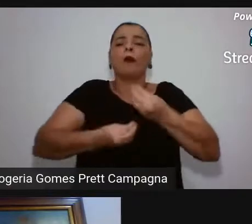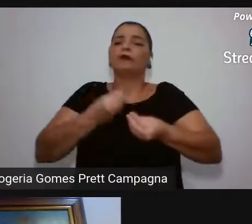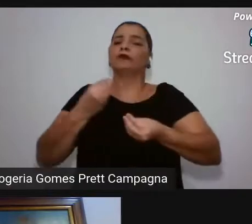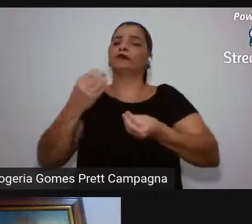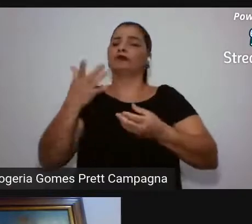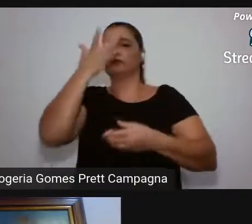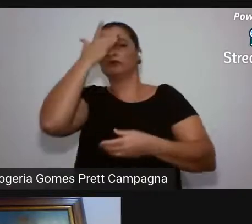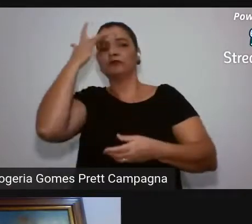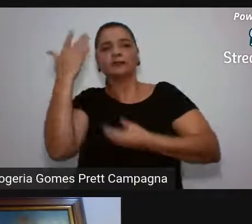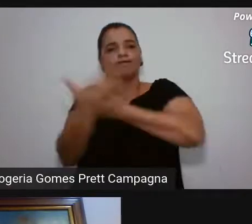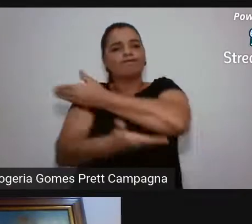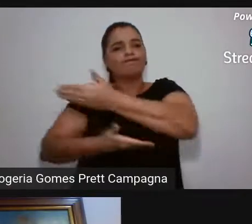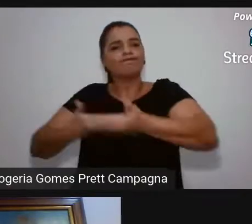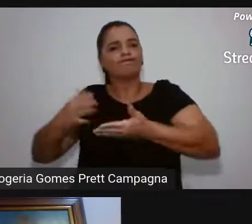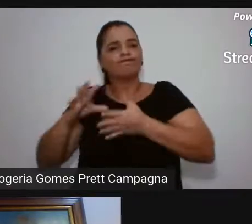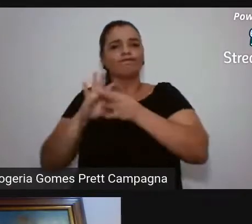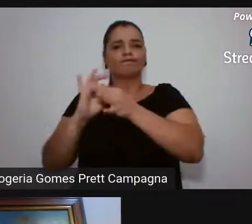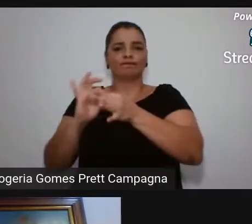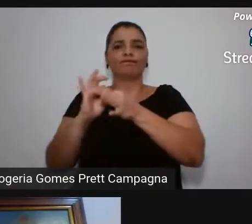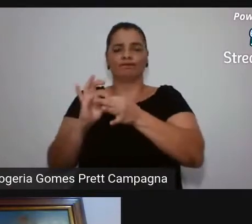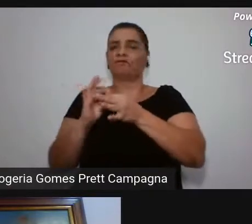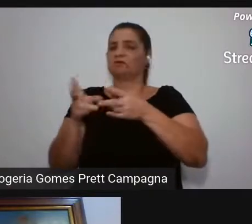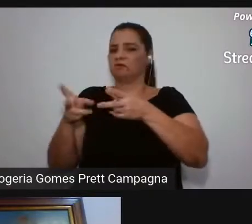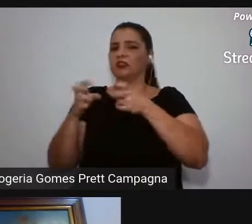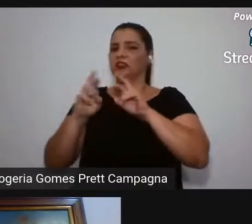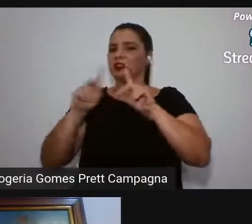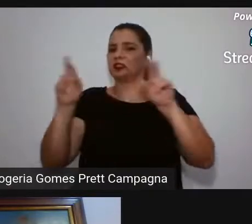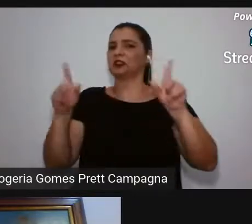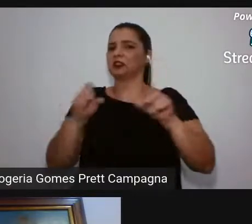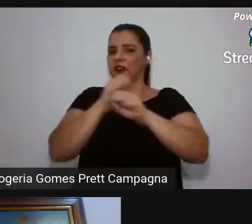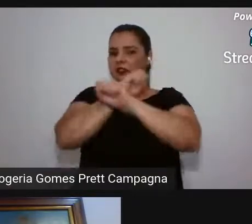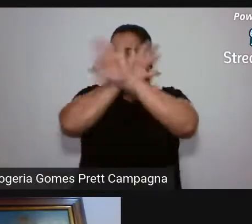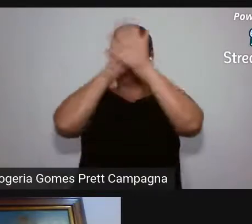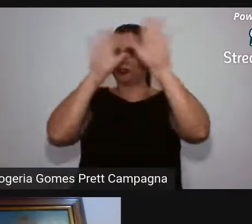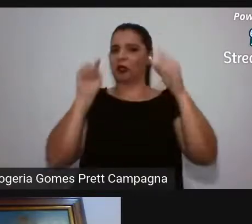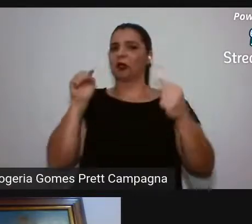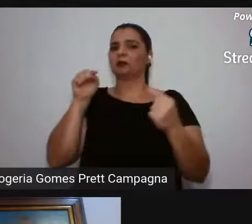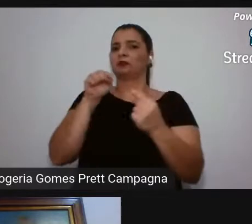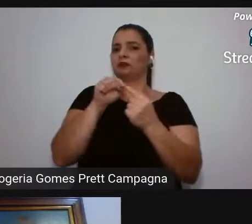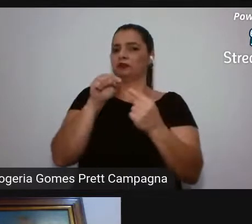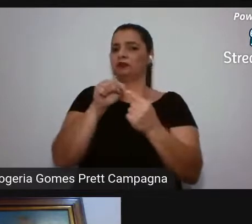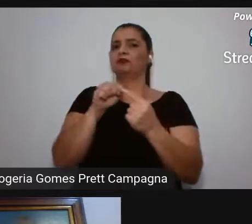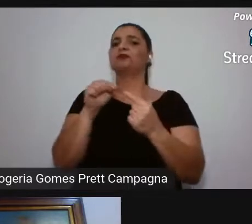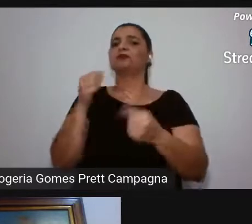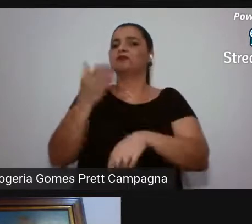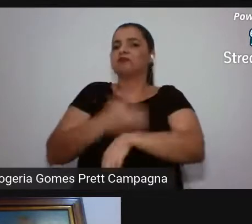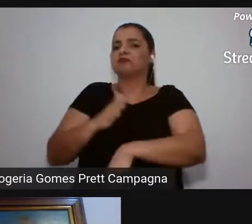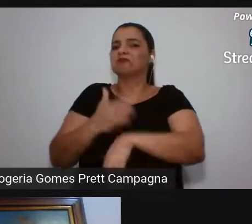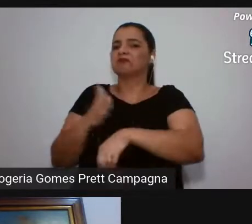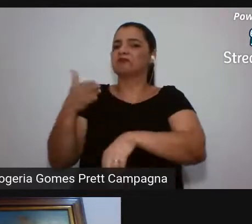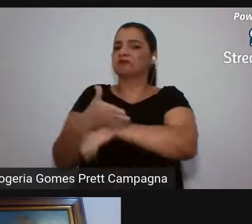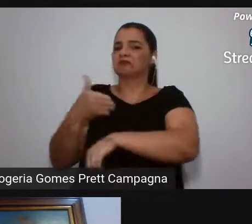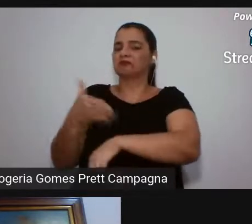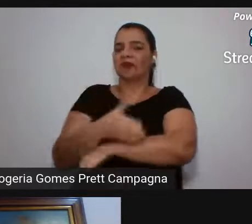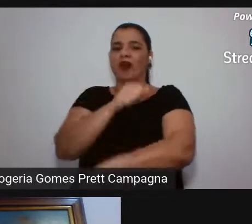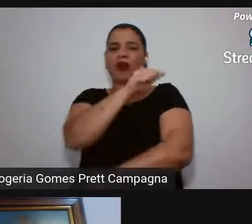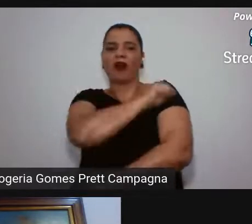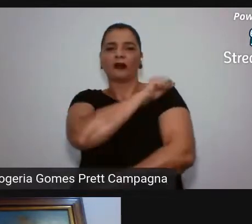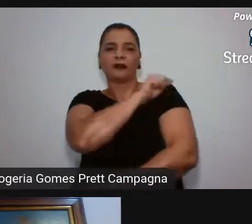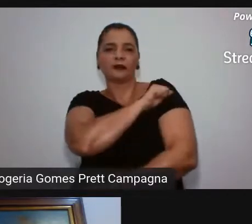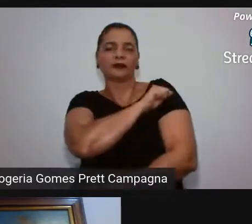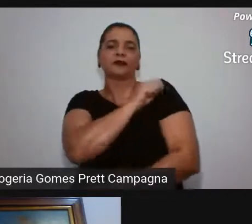muita gente. Nós percebemos isso de uma maneira muito clara, muito objetiva, quando vemos a participação, né, de alunos,